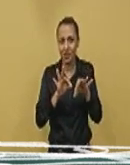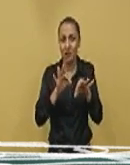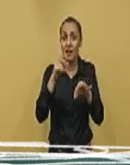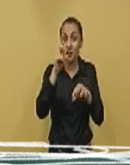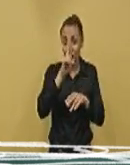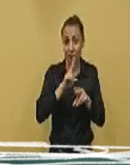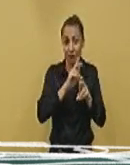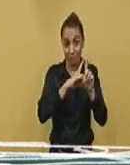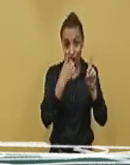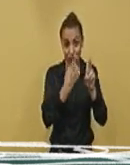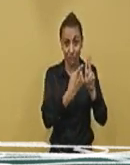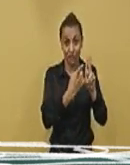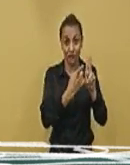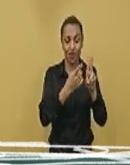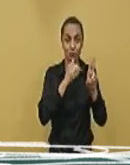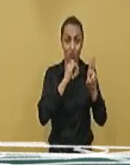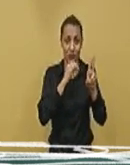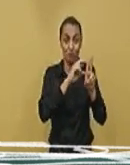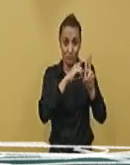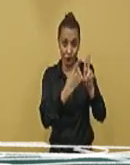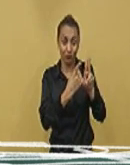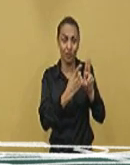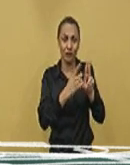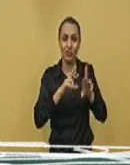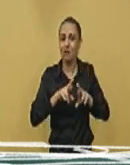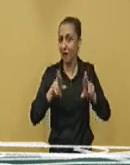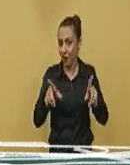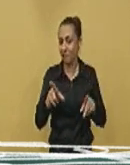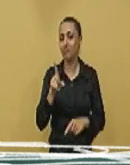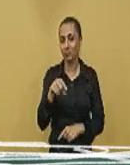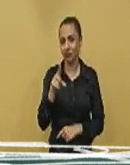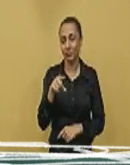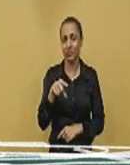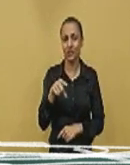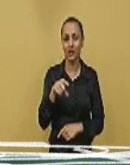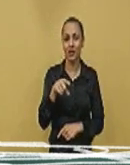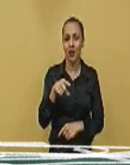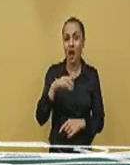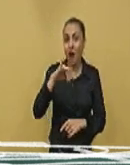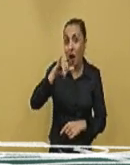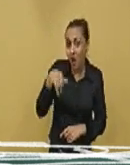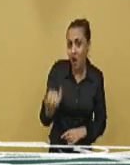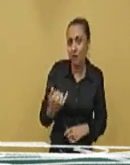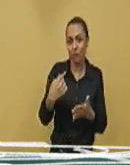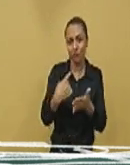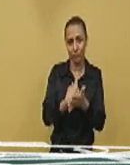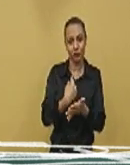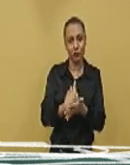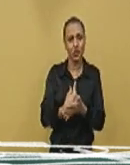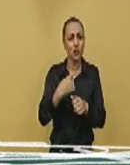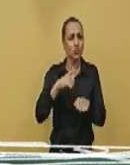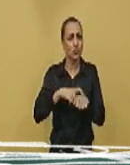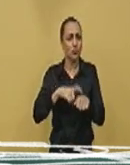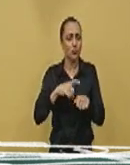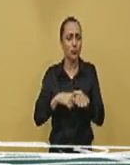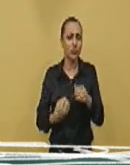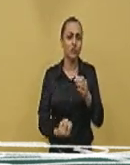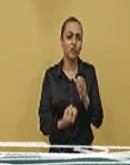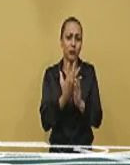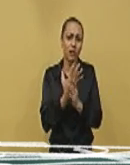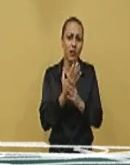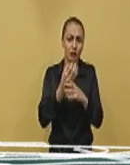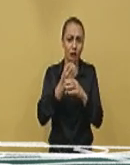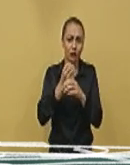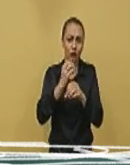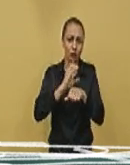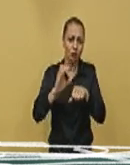diferente, aproveitando a deixa da pergunta, é que, quando foram criados cursos de engenharia, por exemplo, não foram